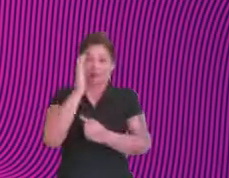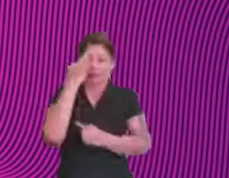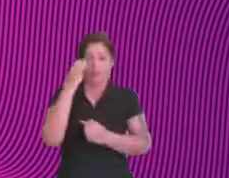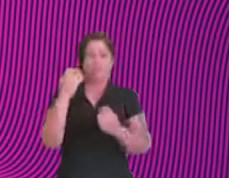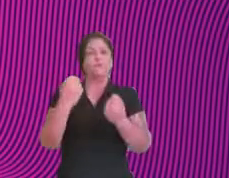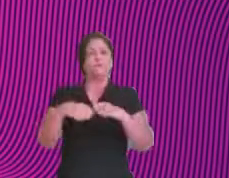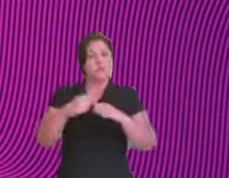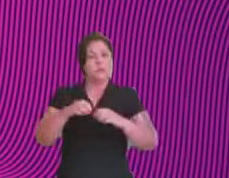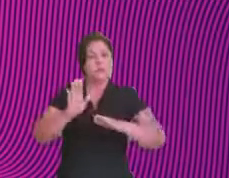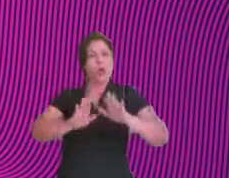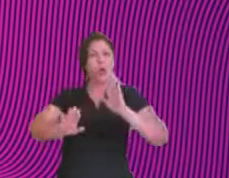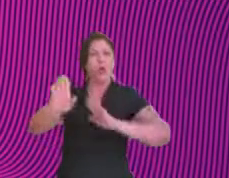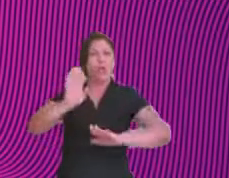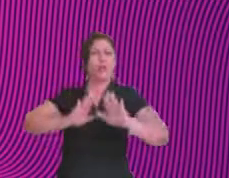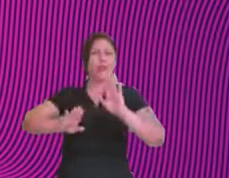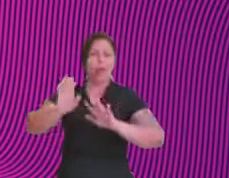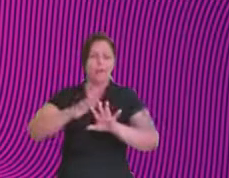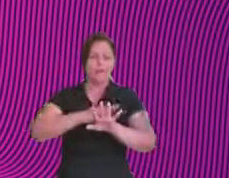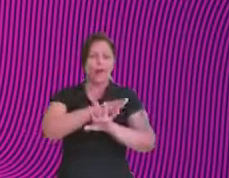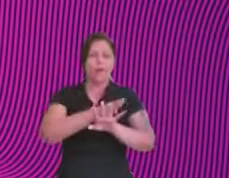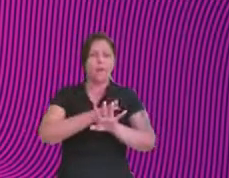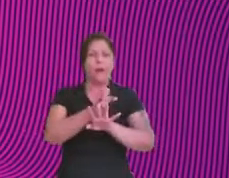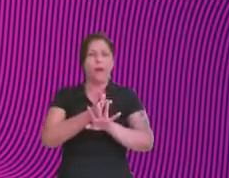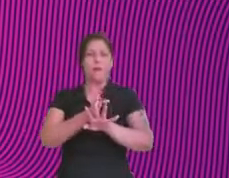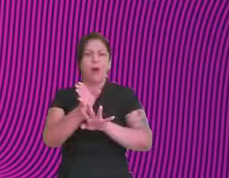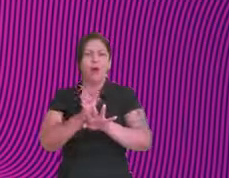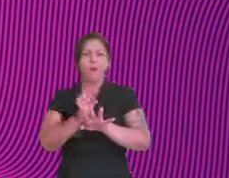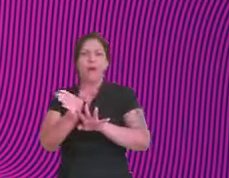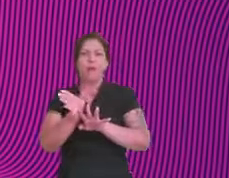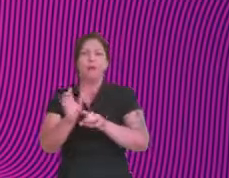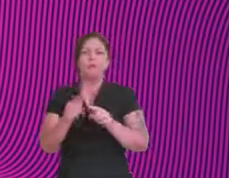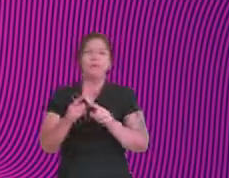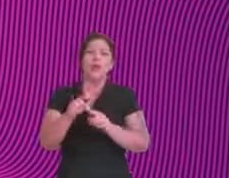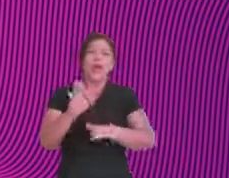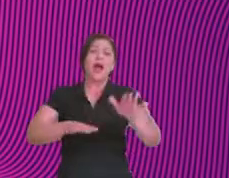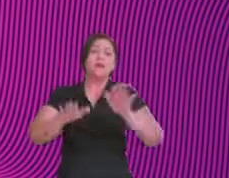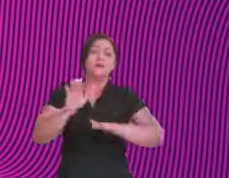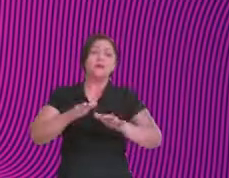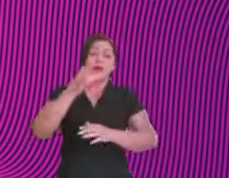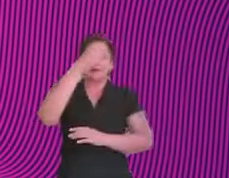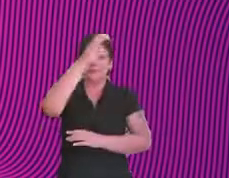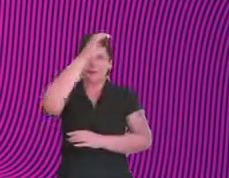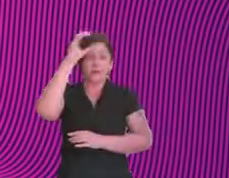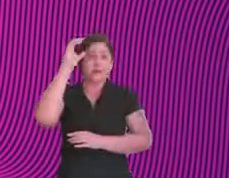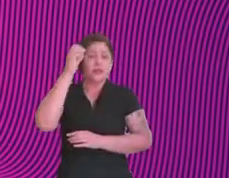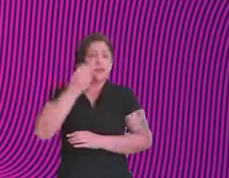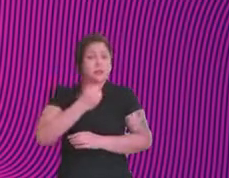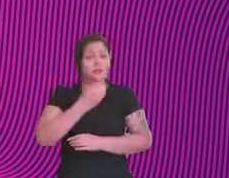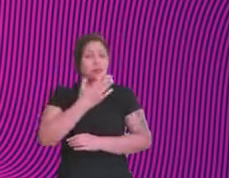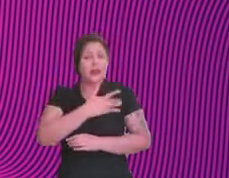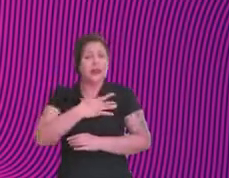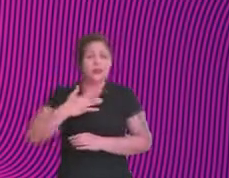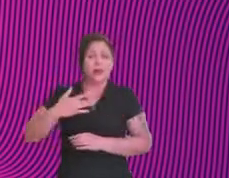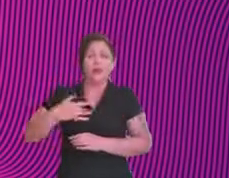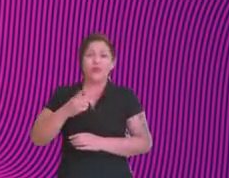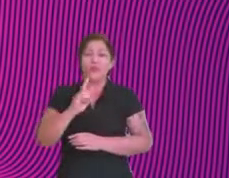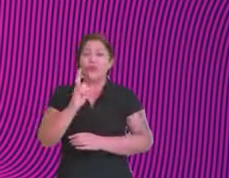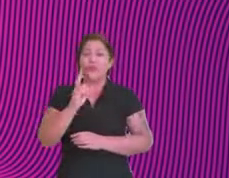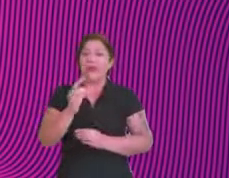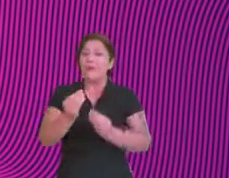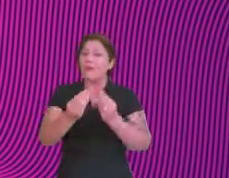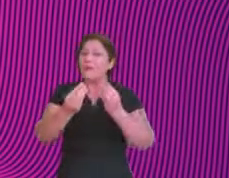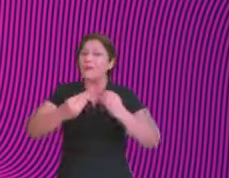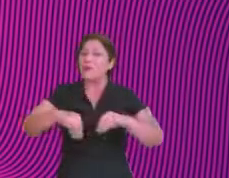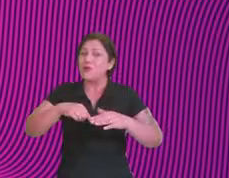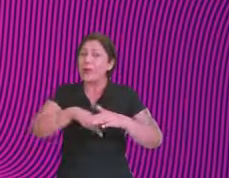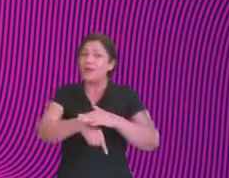com radiologista aí, lógico. Tem casos que são muito fáceis de você decidir se vai ou não, são pacientes que já têm doença muito avançada, estado geral ruim, mas já